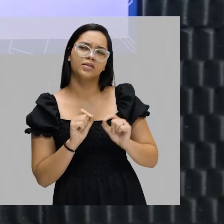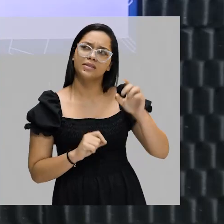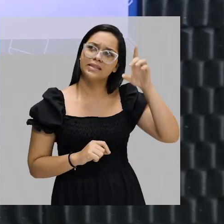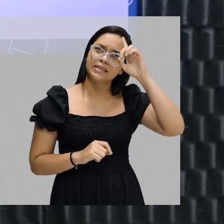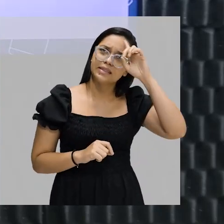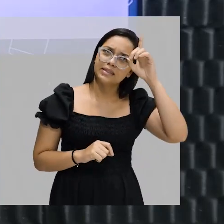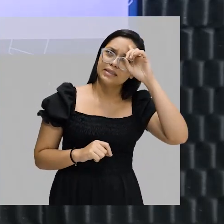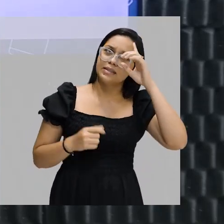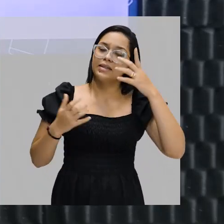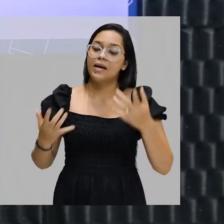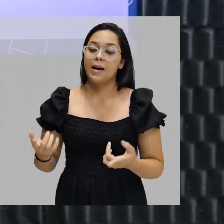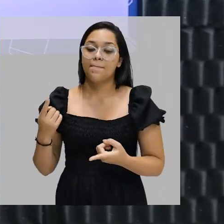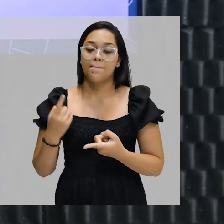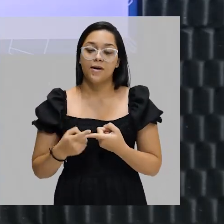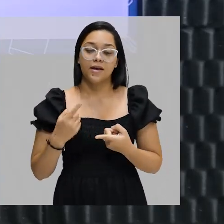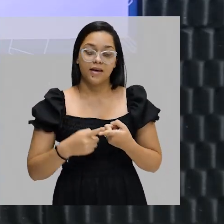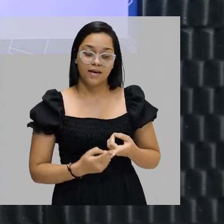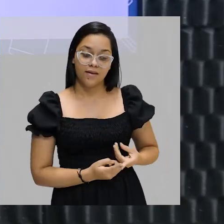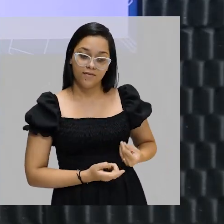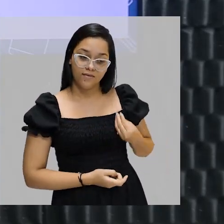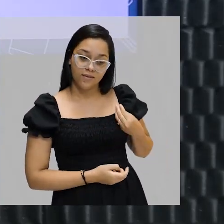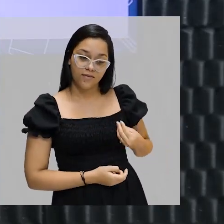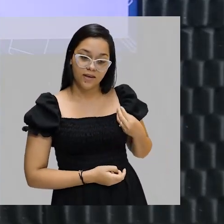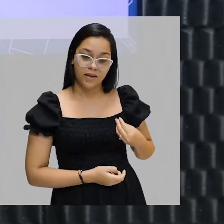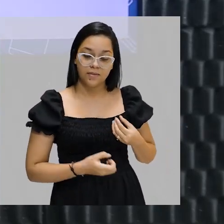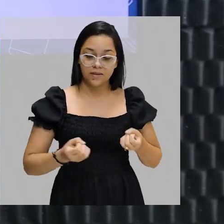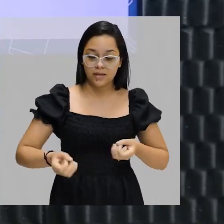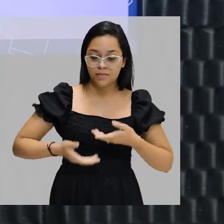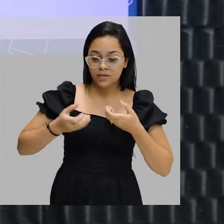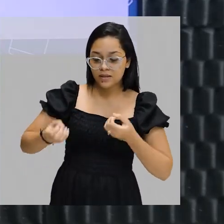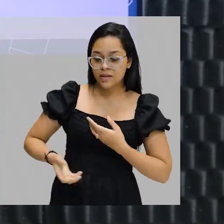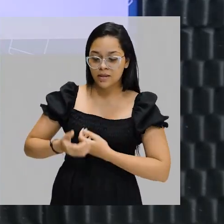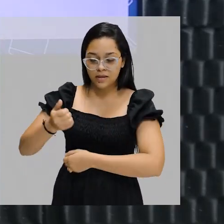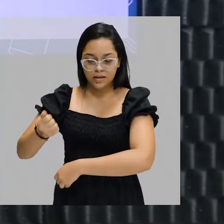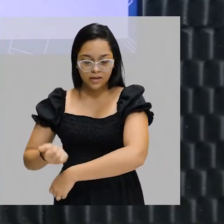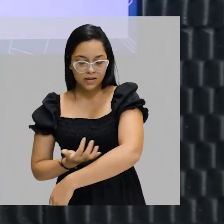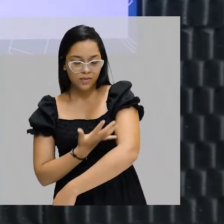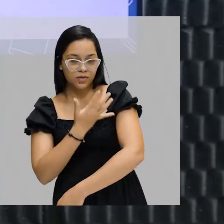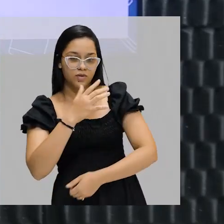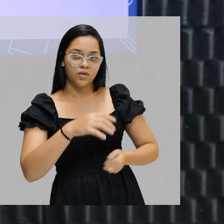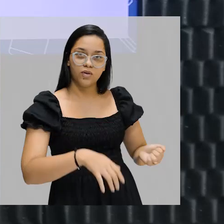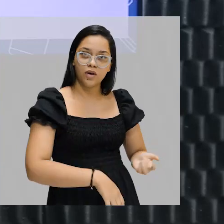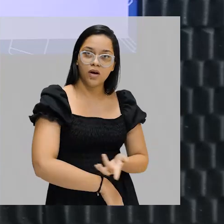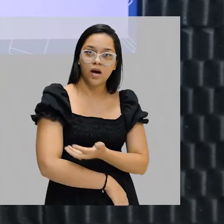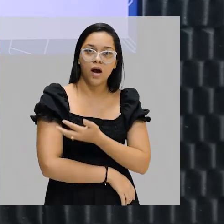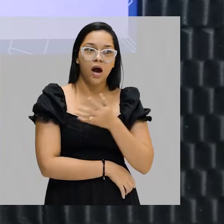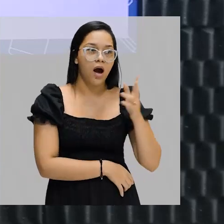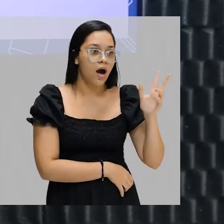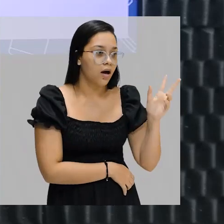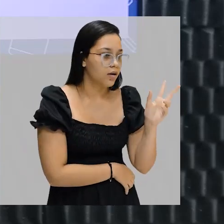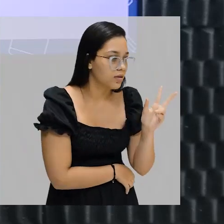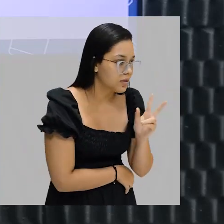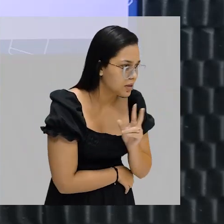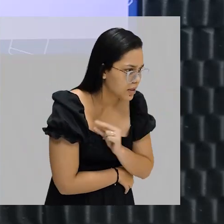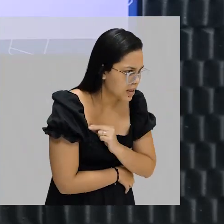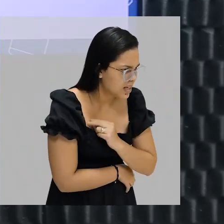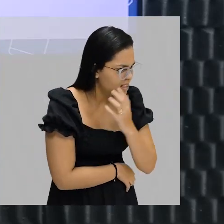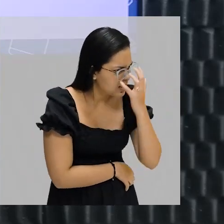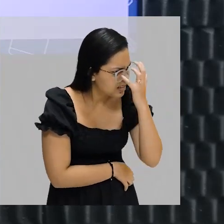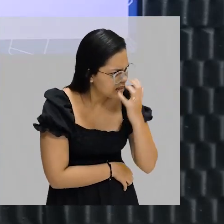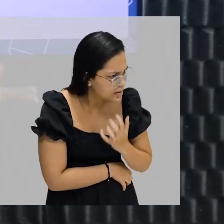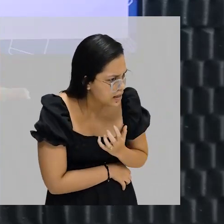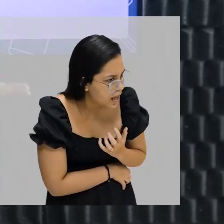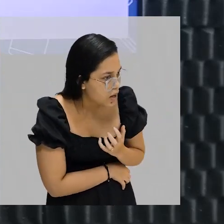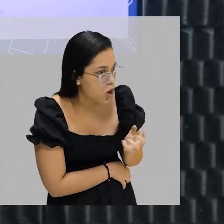dia é porque nós vivemos expressando emoções meu Deus Sério